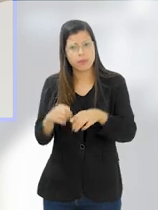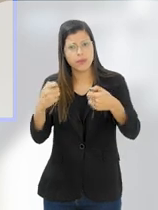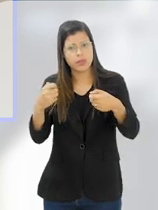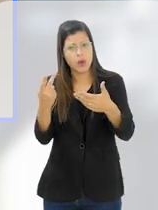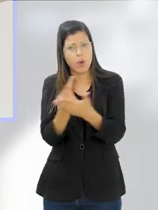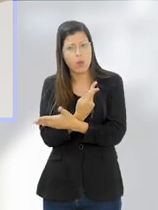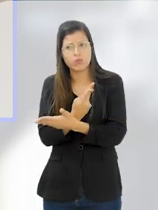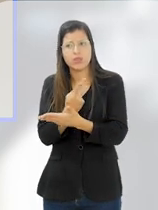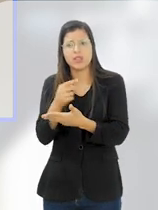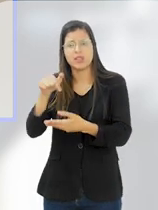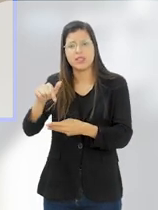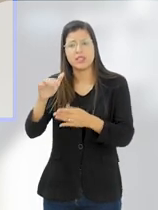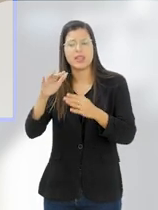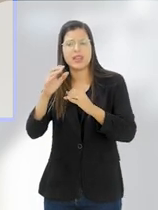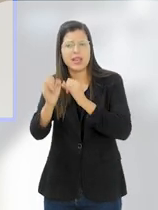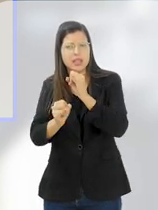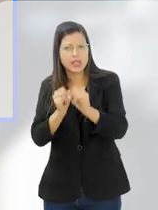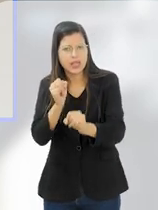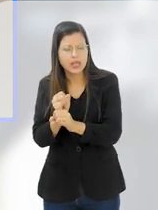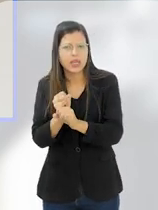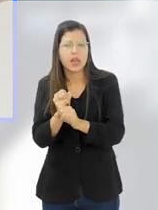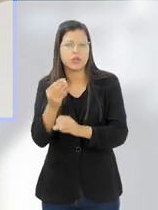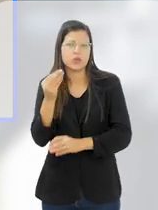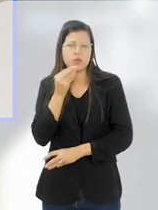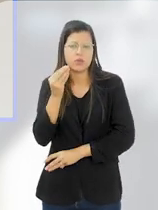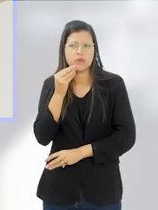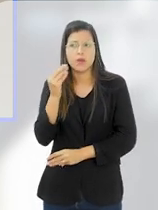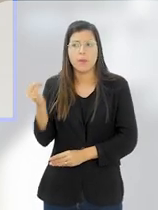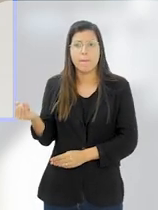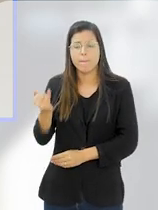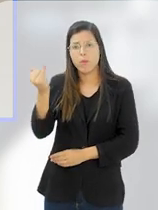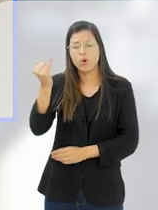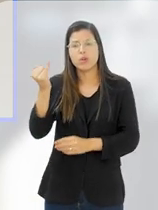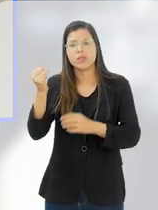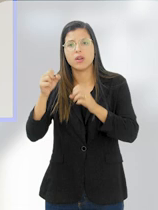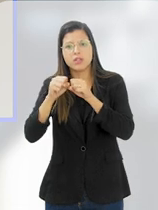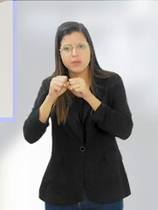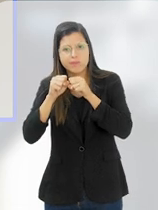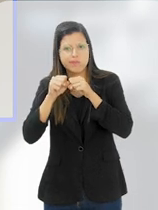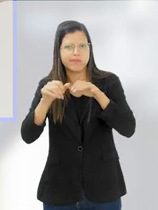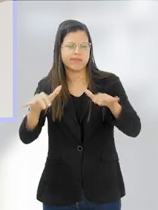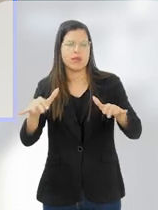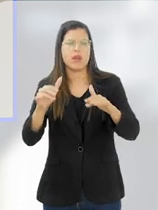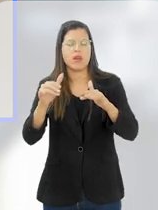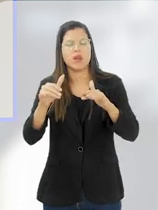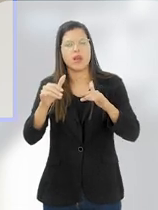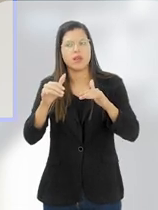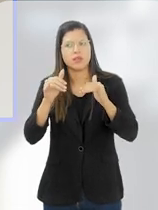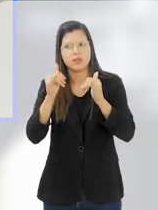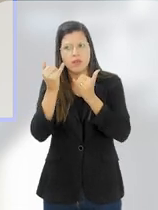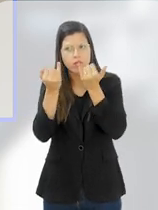isso é óbvio. Então, só fazendo esse parênteses, é muito importante a gente difundir essa noção.